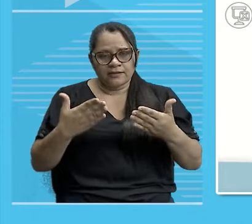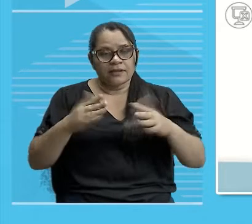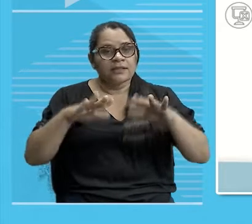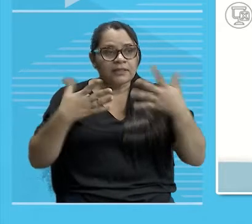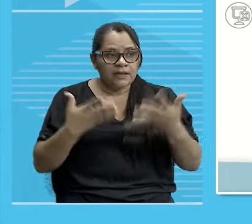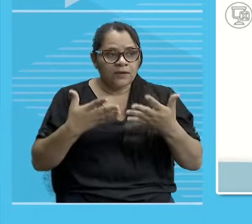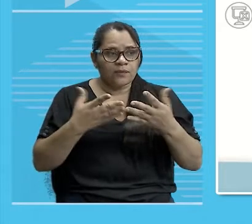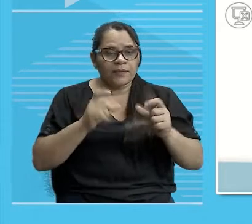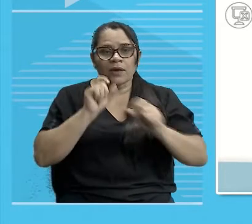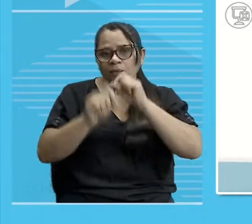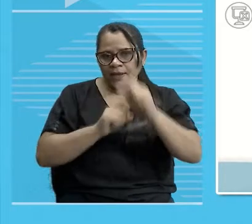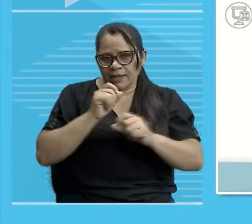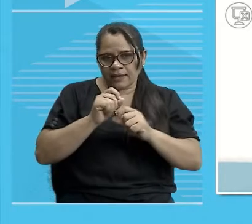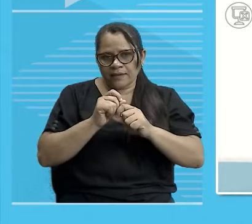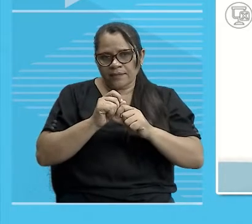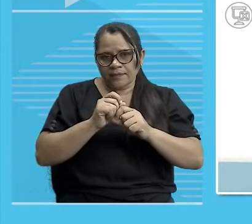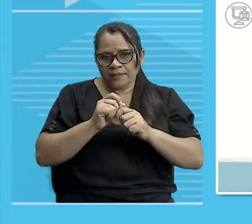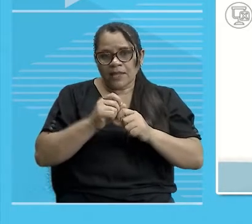racista